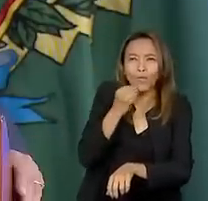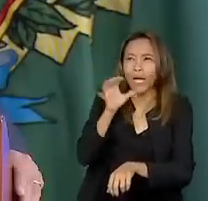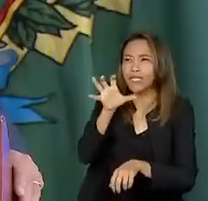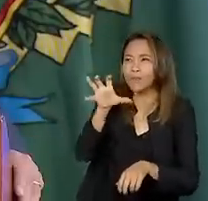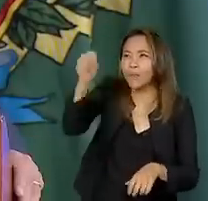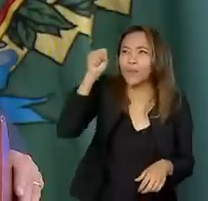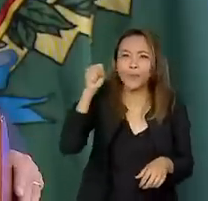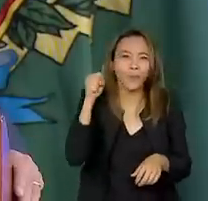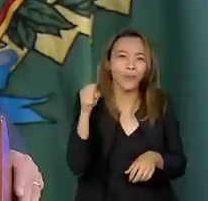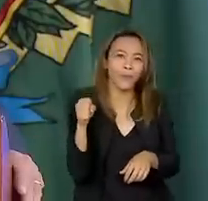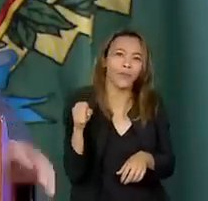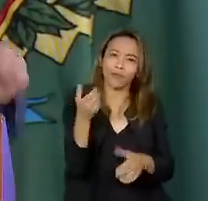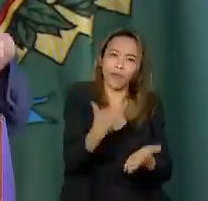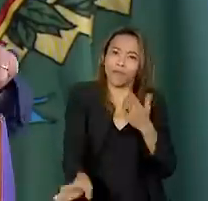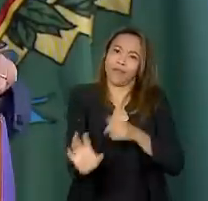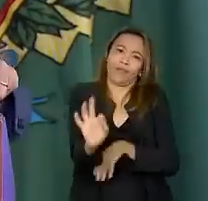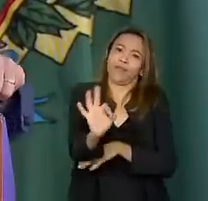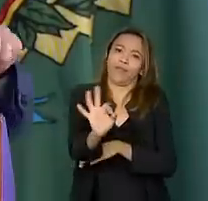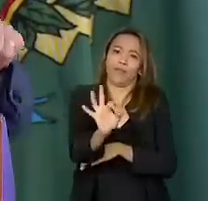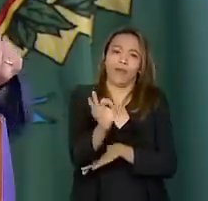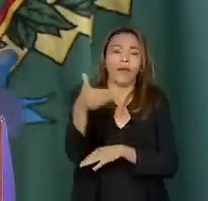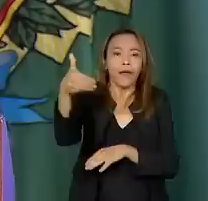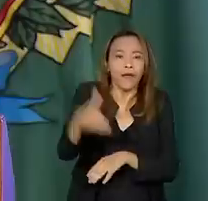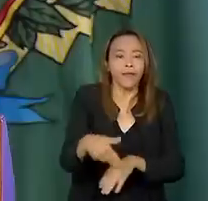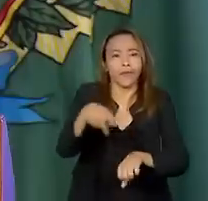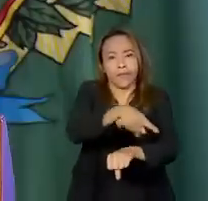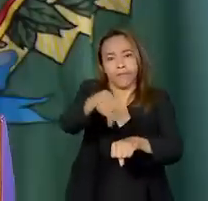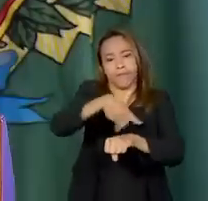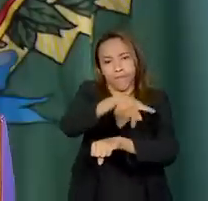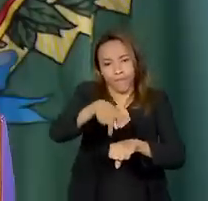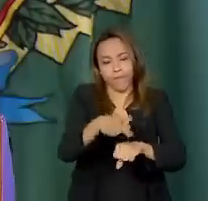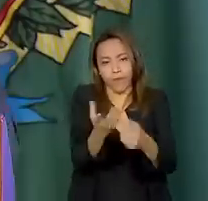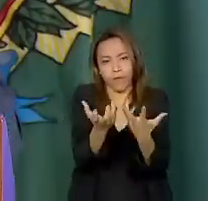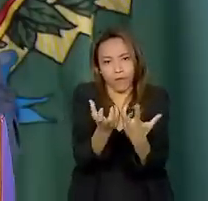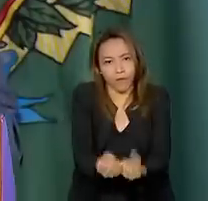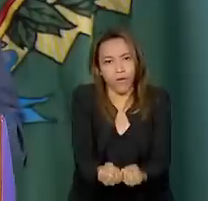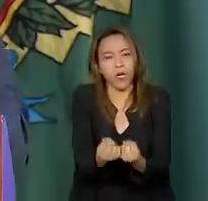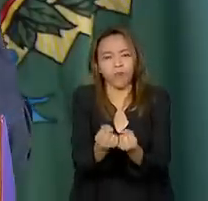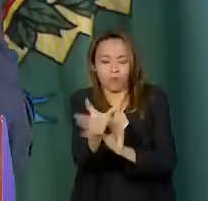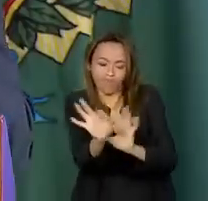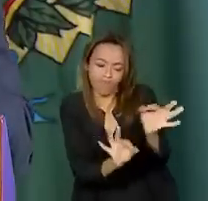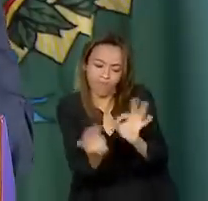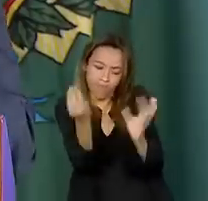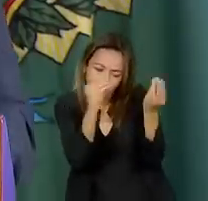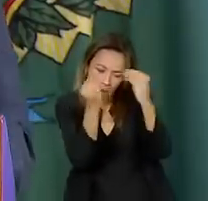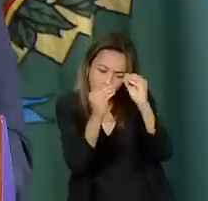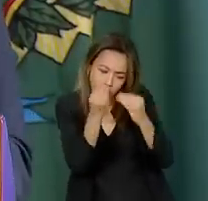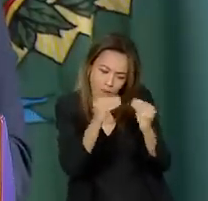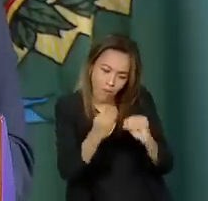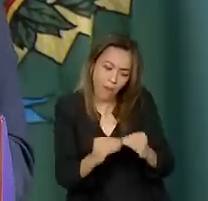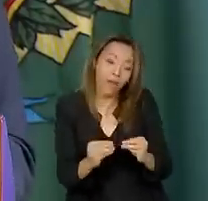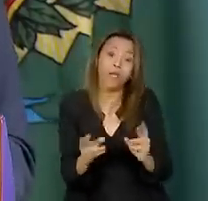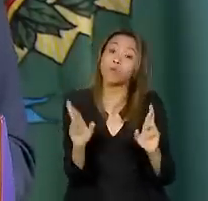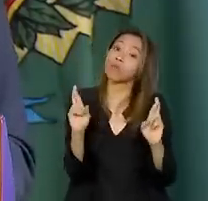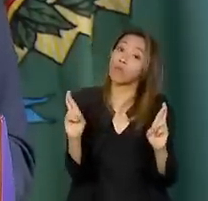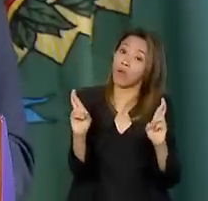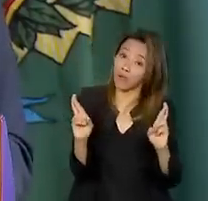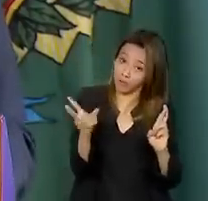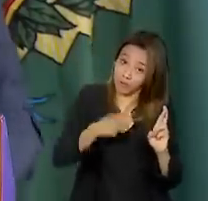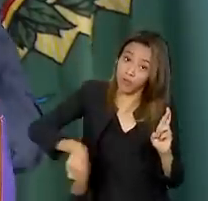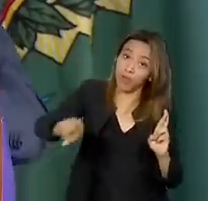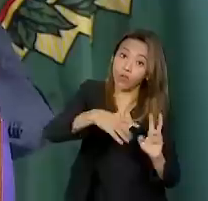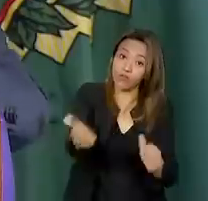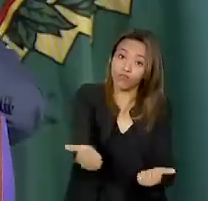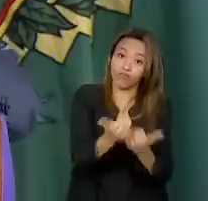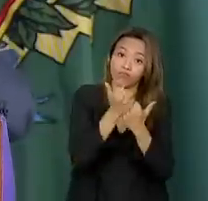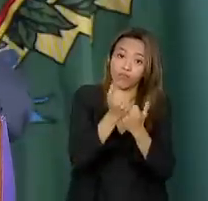quarto do século XXI. Esse país nós vamos construir e eu espero que a gente construa junto.